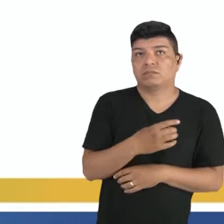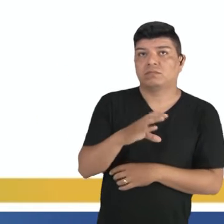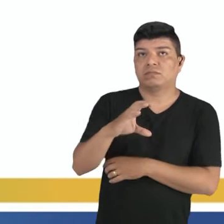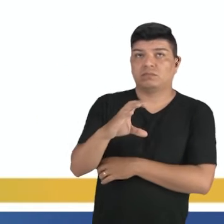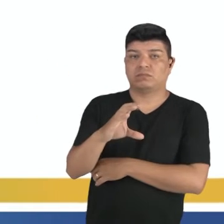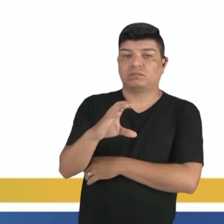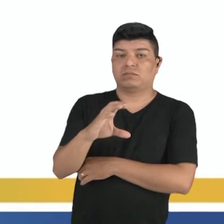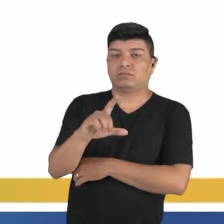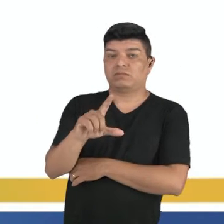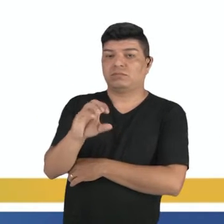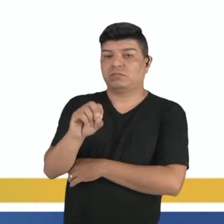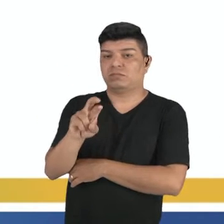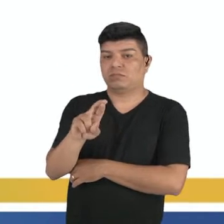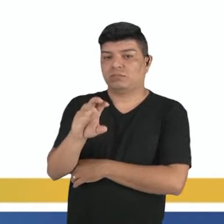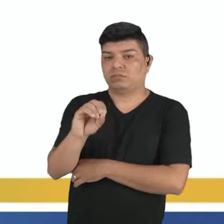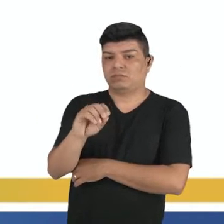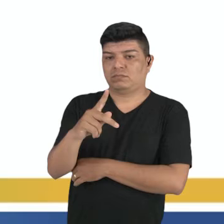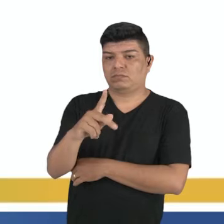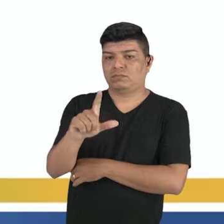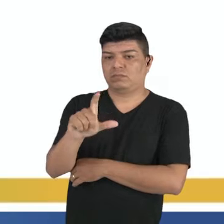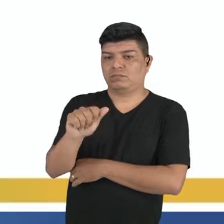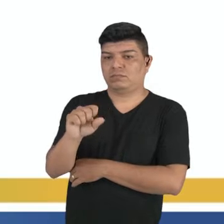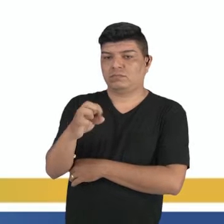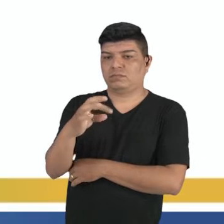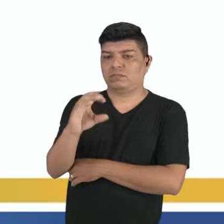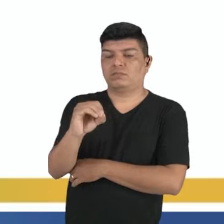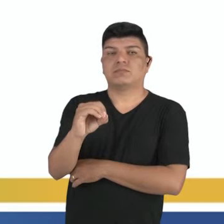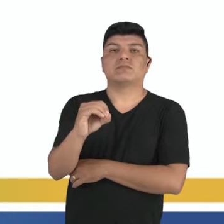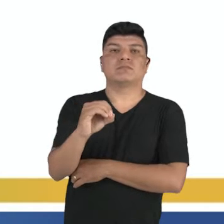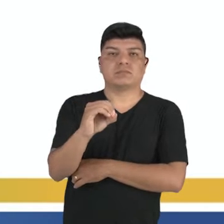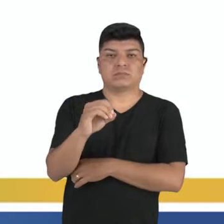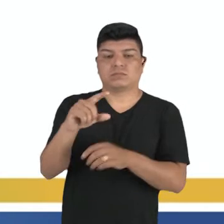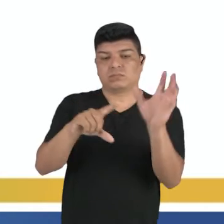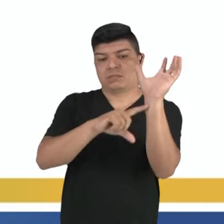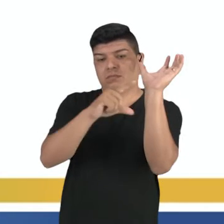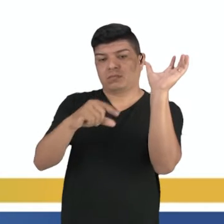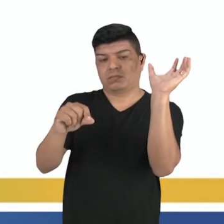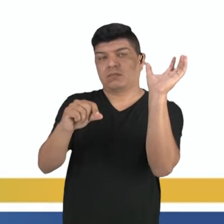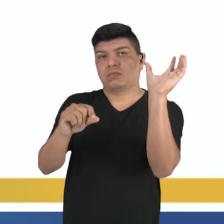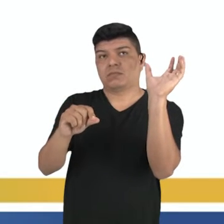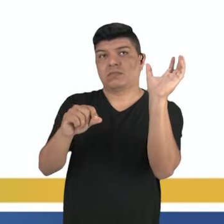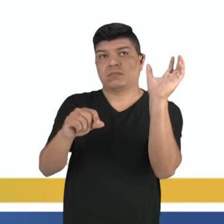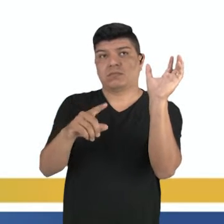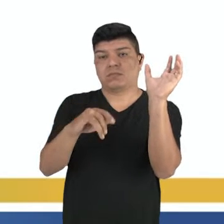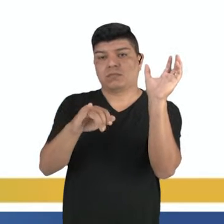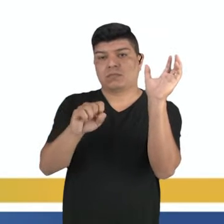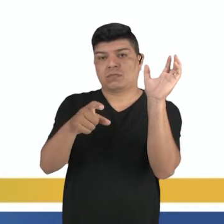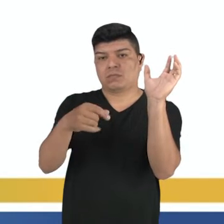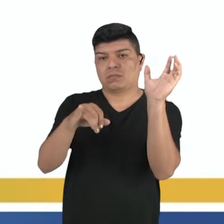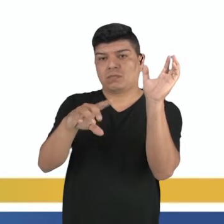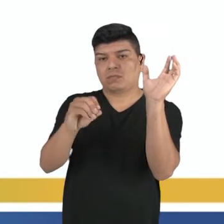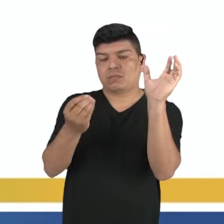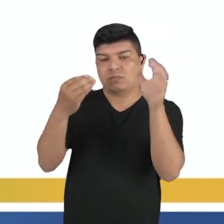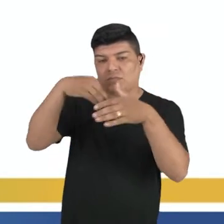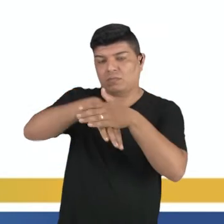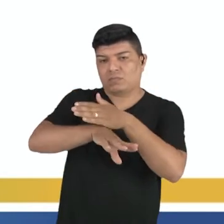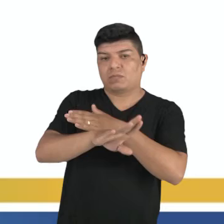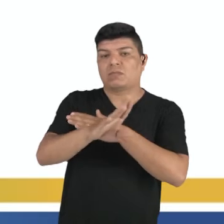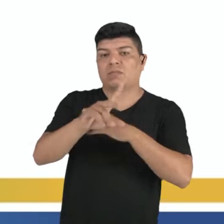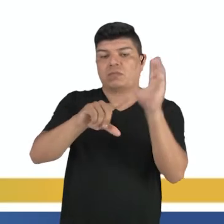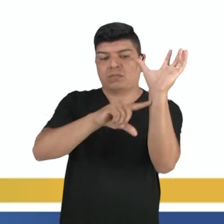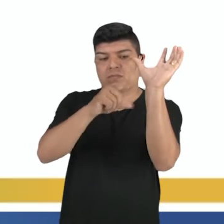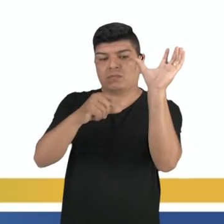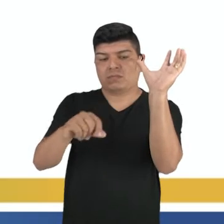cloroplastos né lá na nossa folha é acontece da seguinte forma o dióxido de carbono entra no